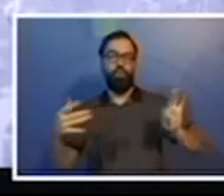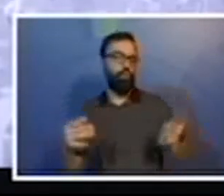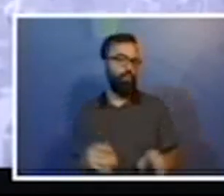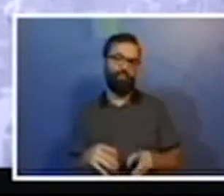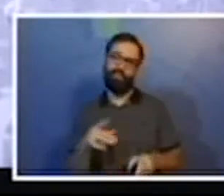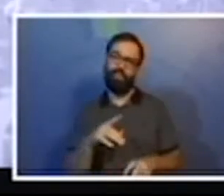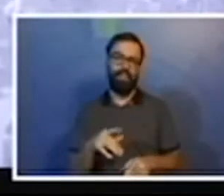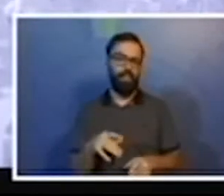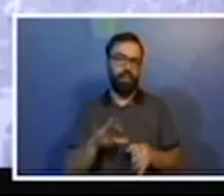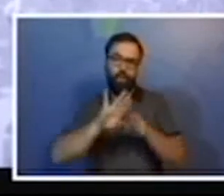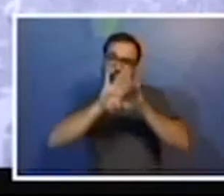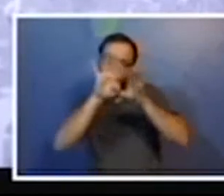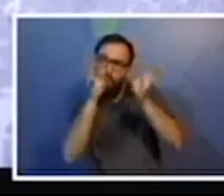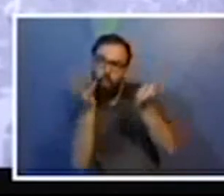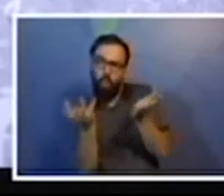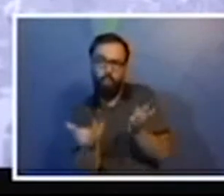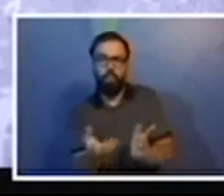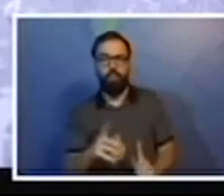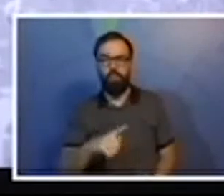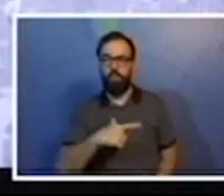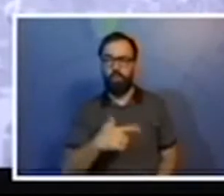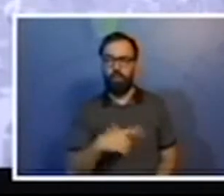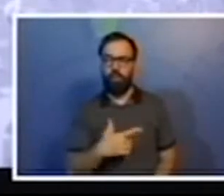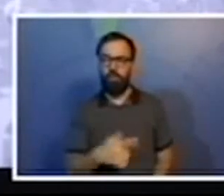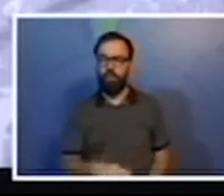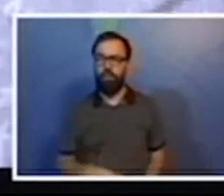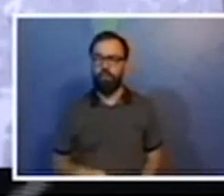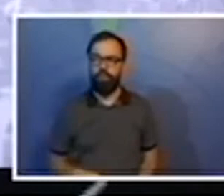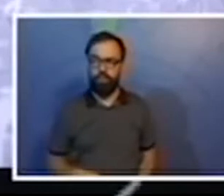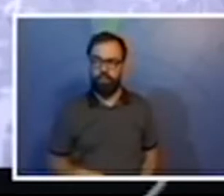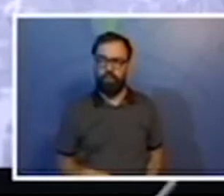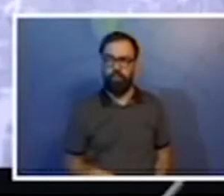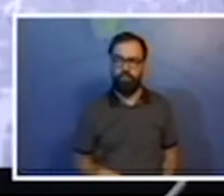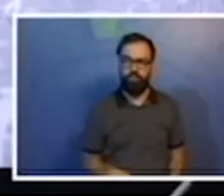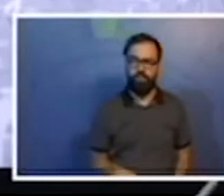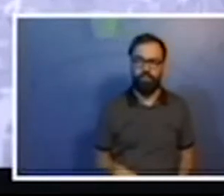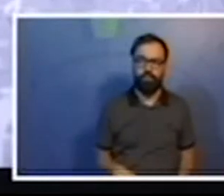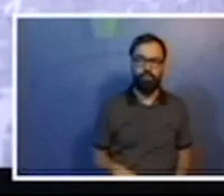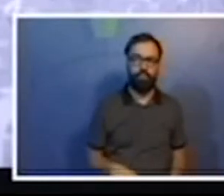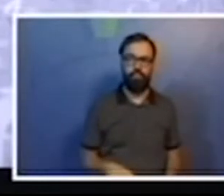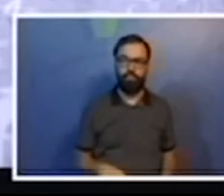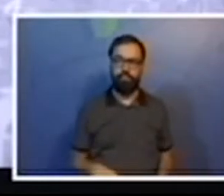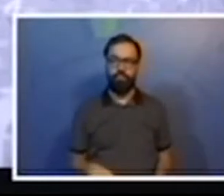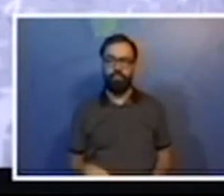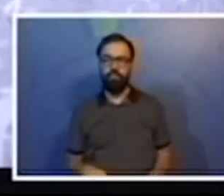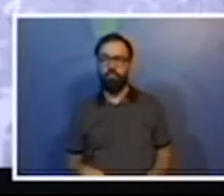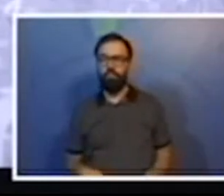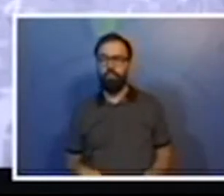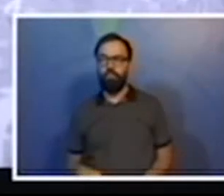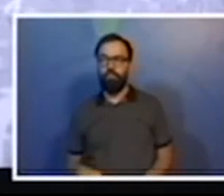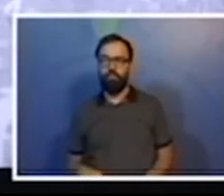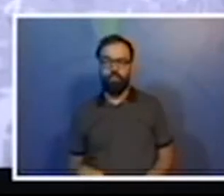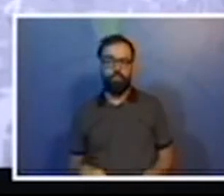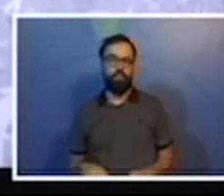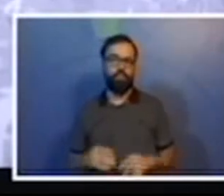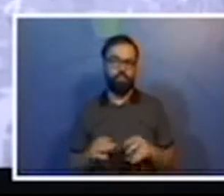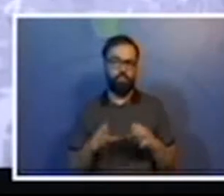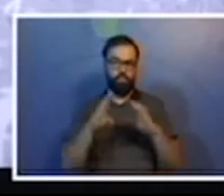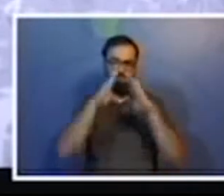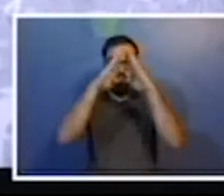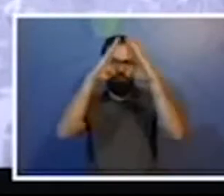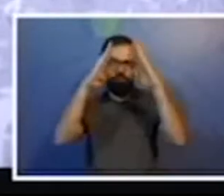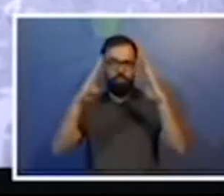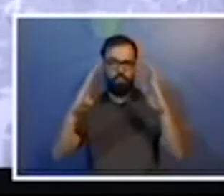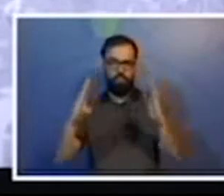altas Elas têm uma adaptação pela Clean para climas quentes e secos Apesar de que nós observamos que os Pinheiros